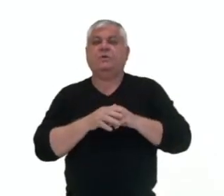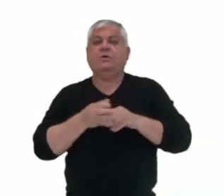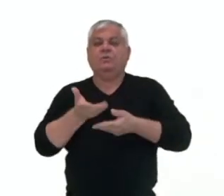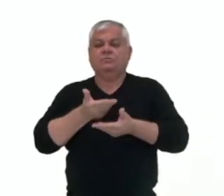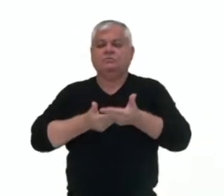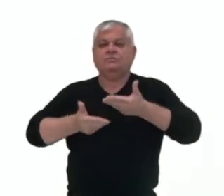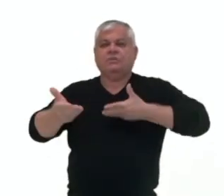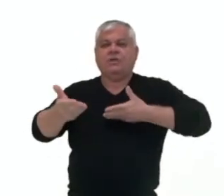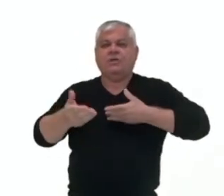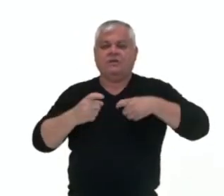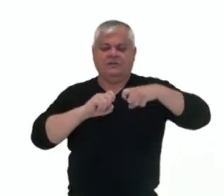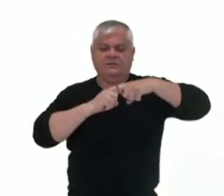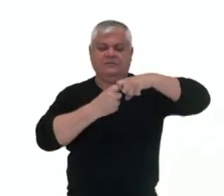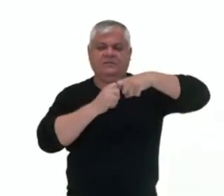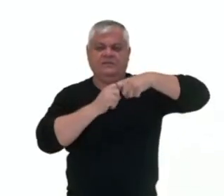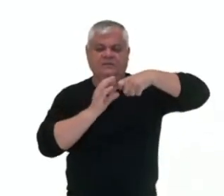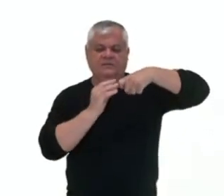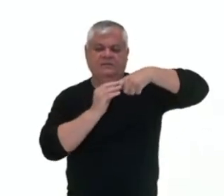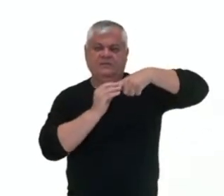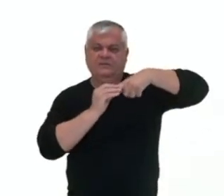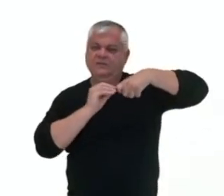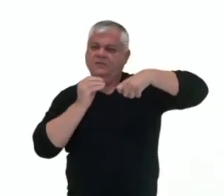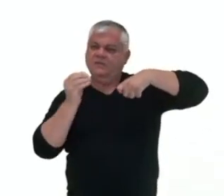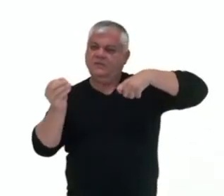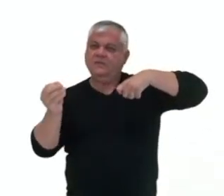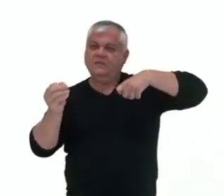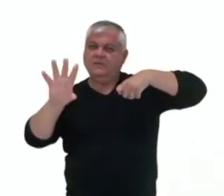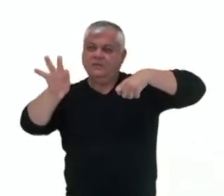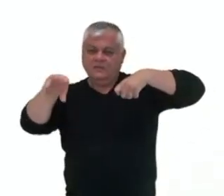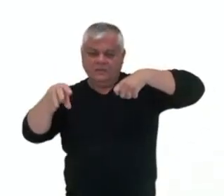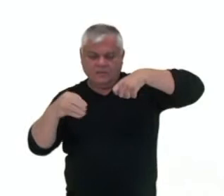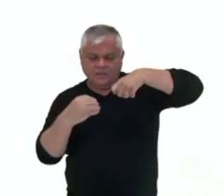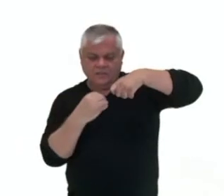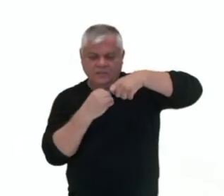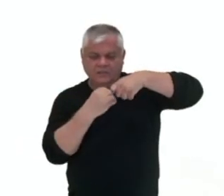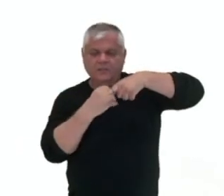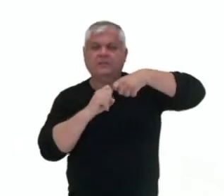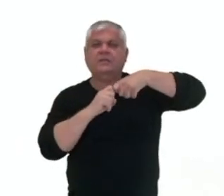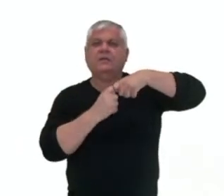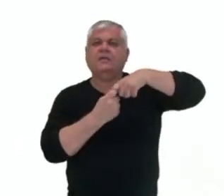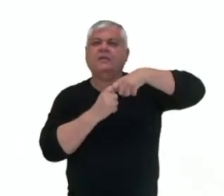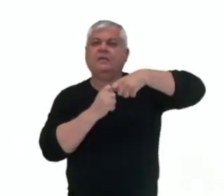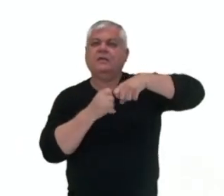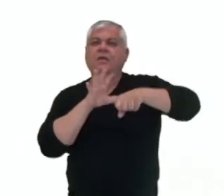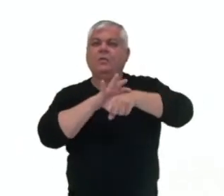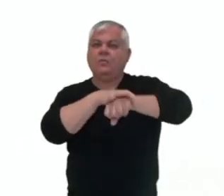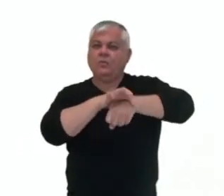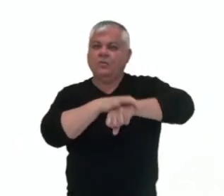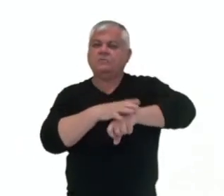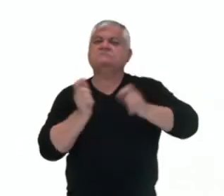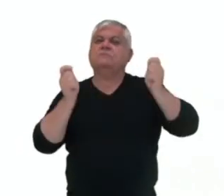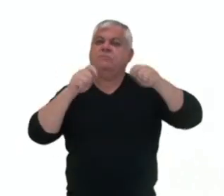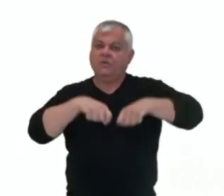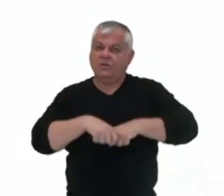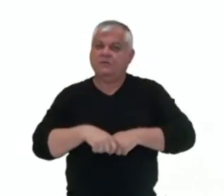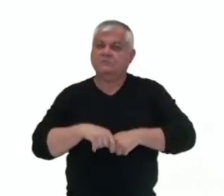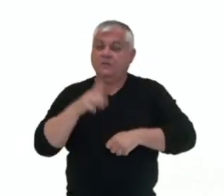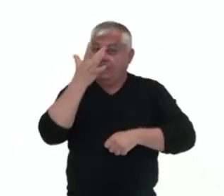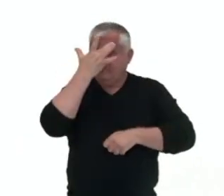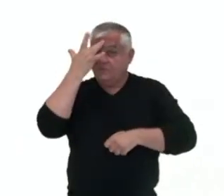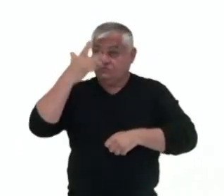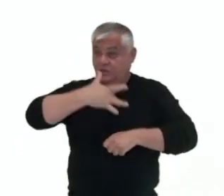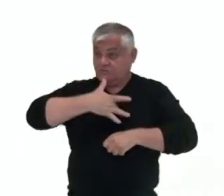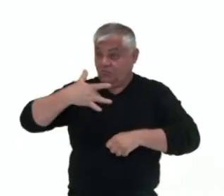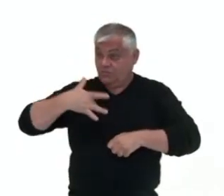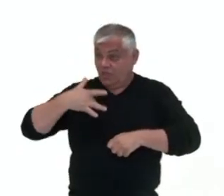óssea pode ser feito, né? Você retira toda a sua medula óssea e transplanta de alguém que é